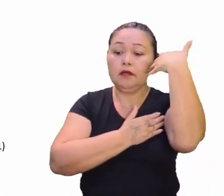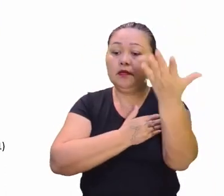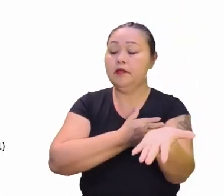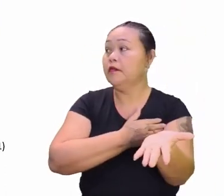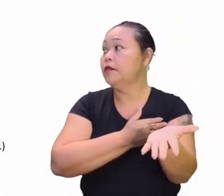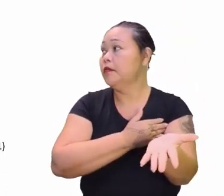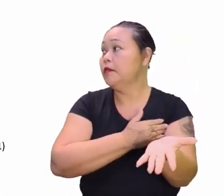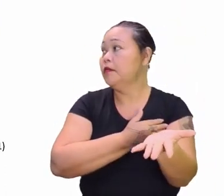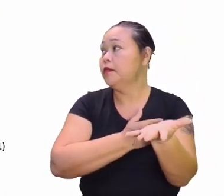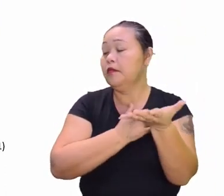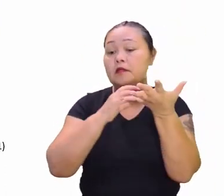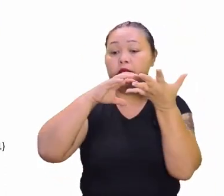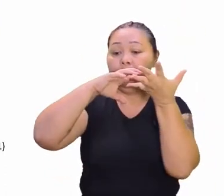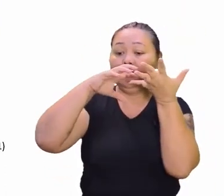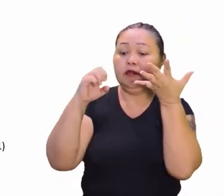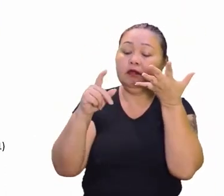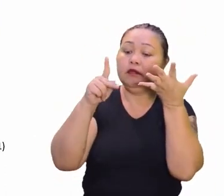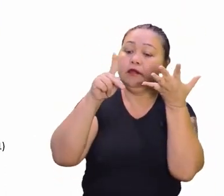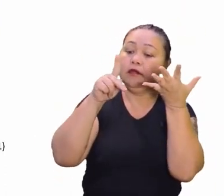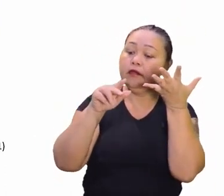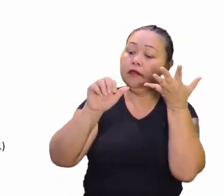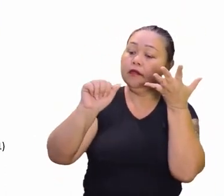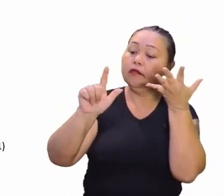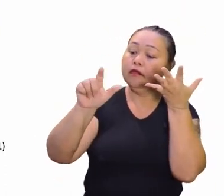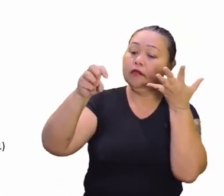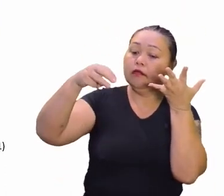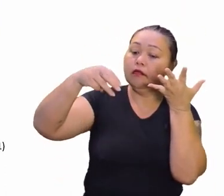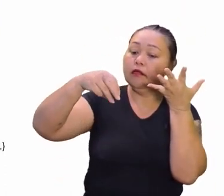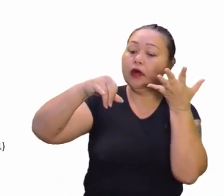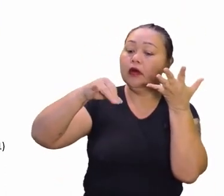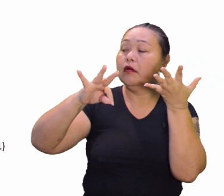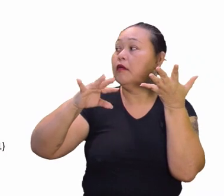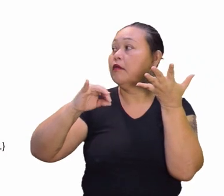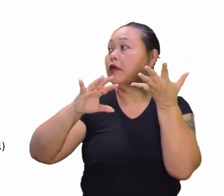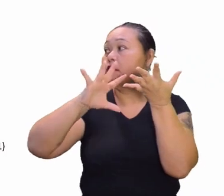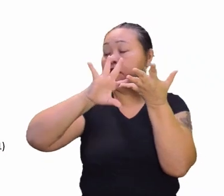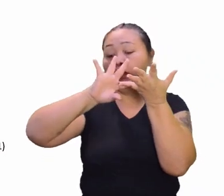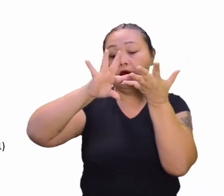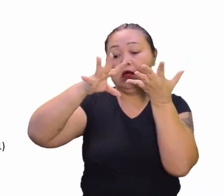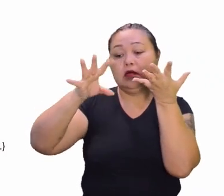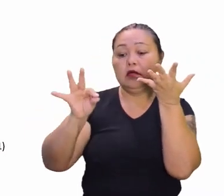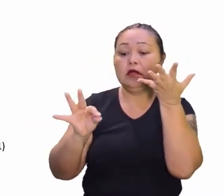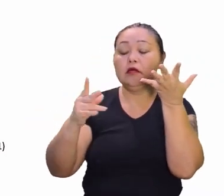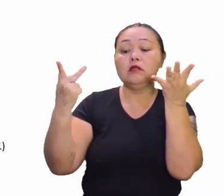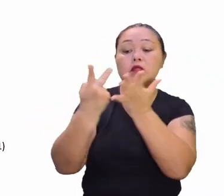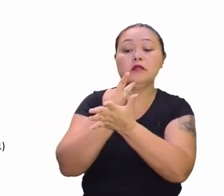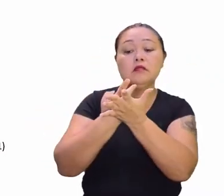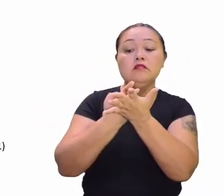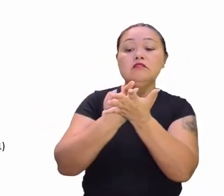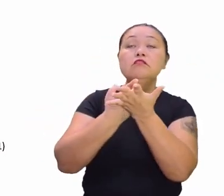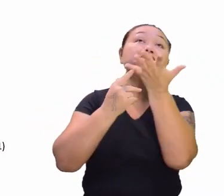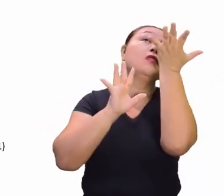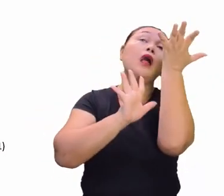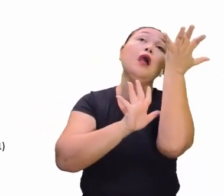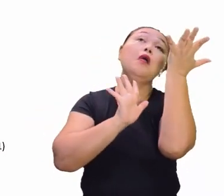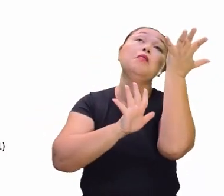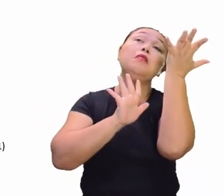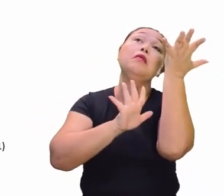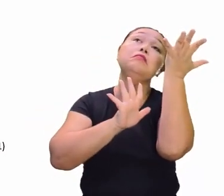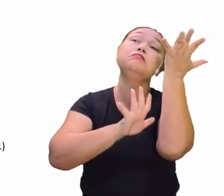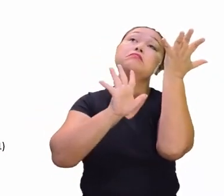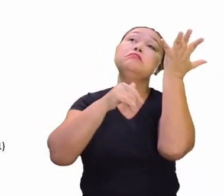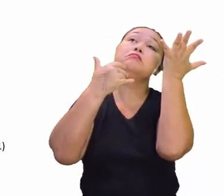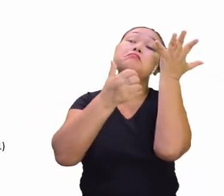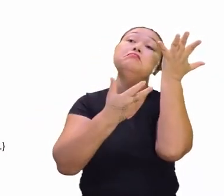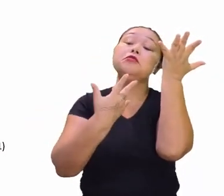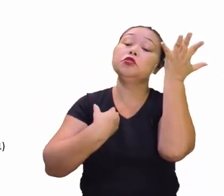né? Quando tirava aquele palmito, aquela palmeira já estava morta, Rogério. Exatamente. Aí o que ia acontecer? Aquela palmeira ia ficar ali como se fosse um cemitério